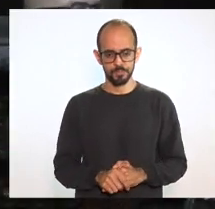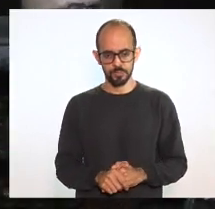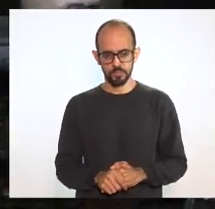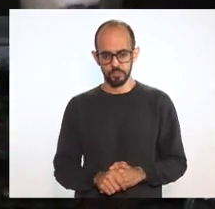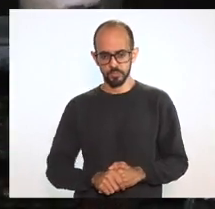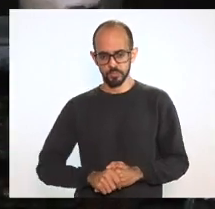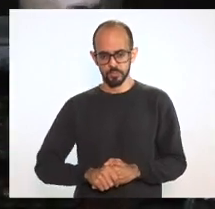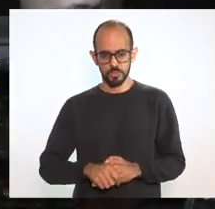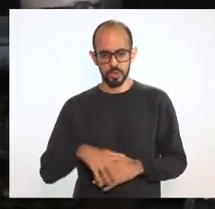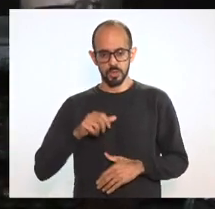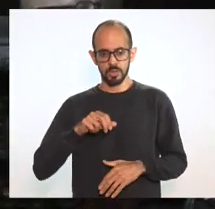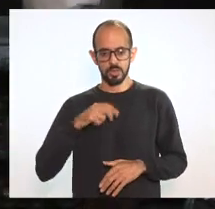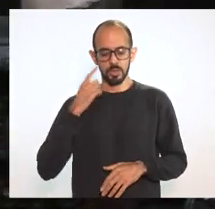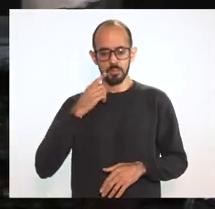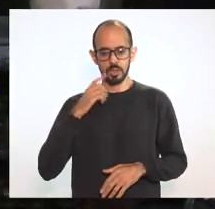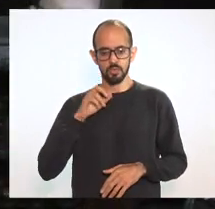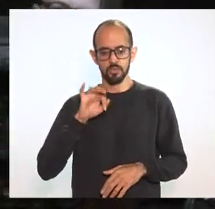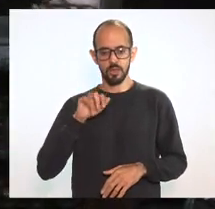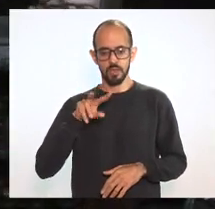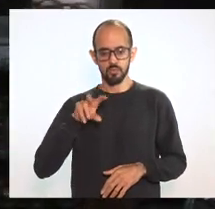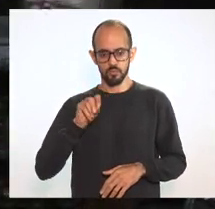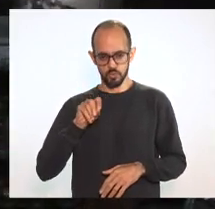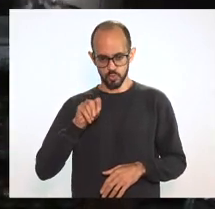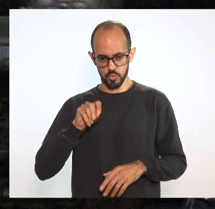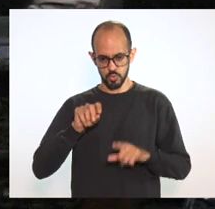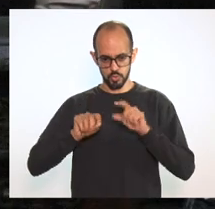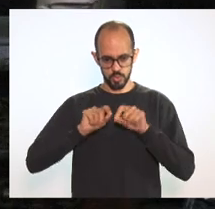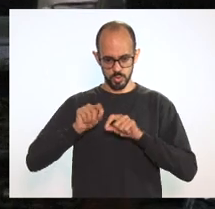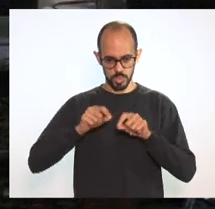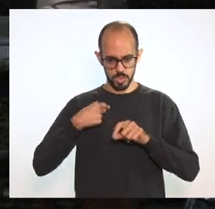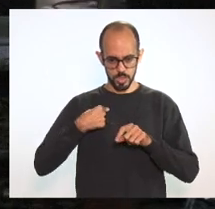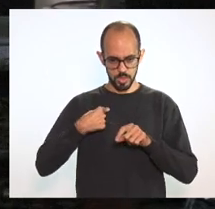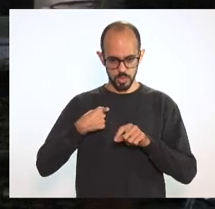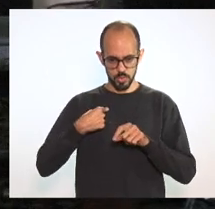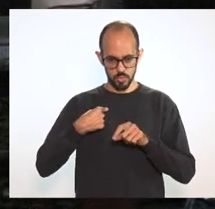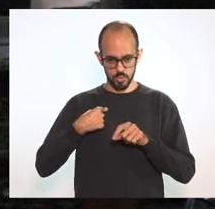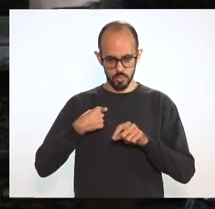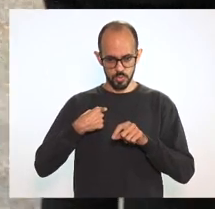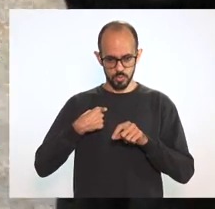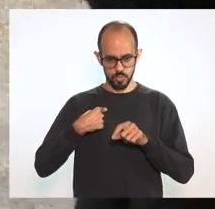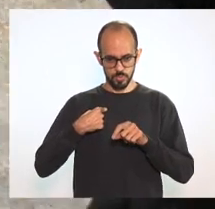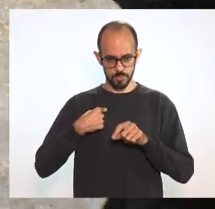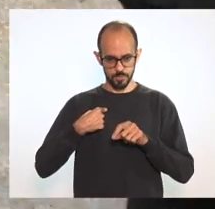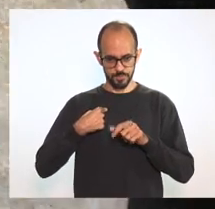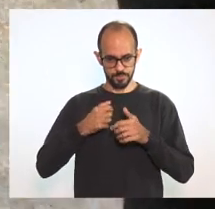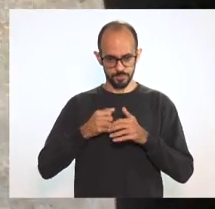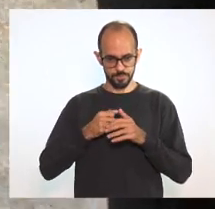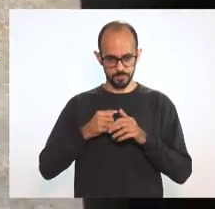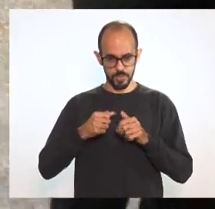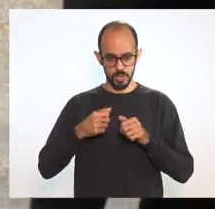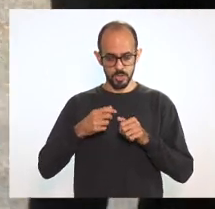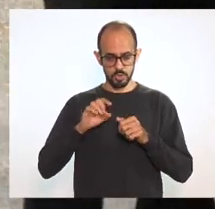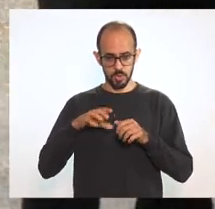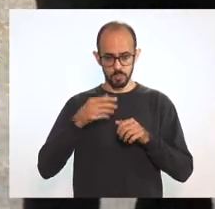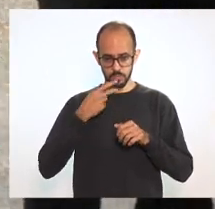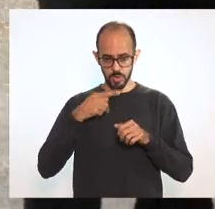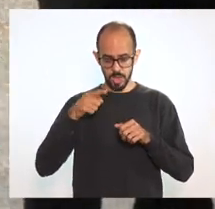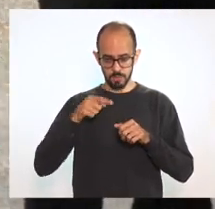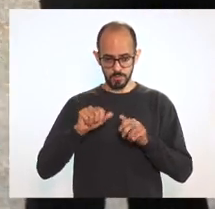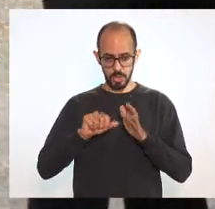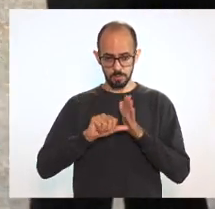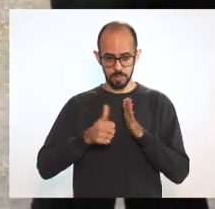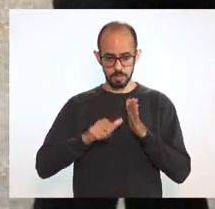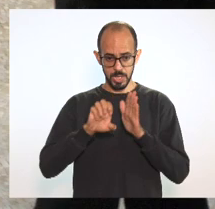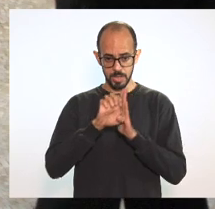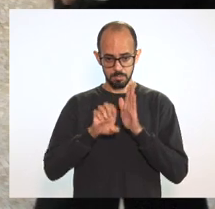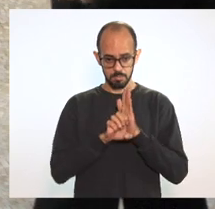Deputado Flávio, eu questionei agora aqui. O senhor me permite um esclarecimento? Ok. A primeira emenda do deputado